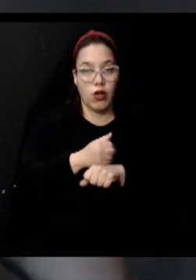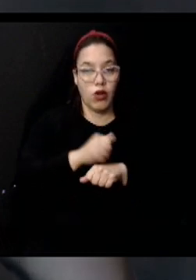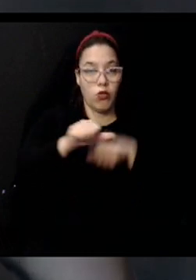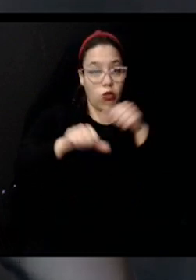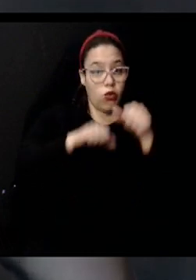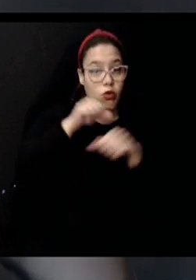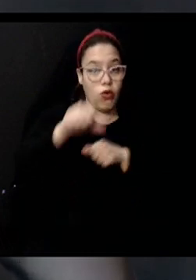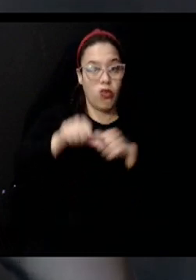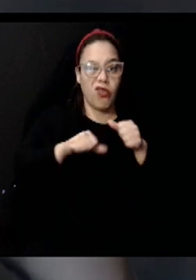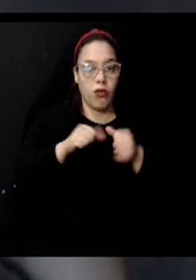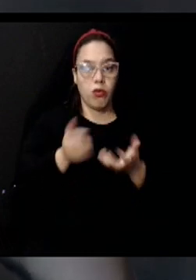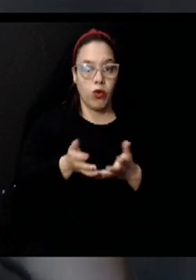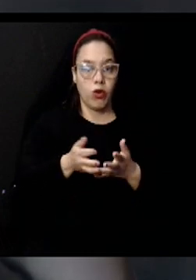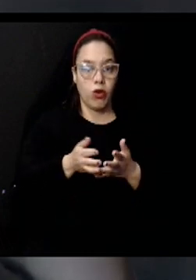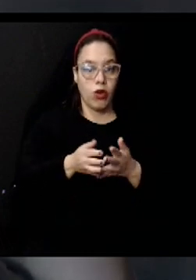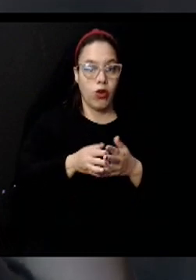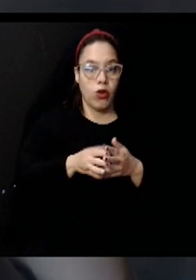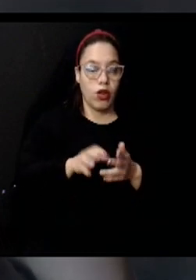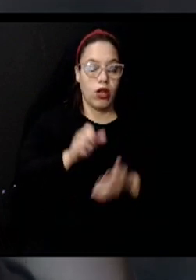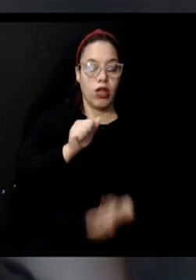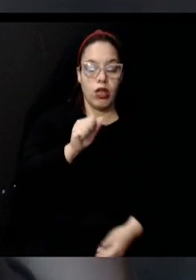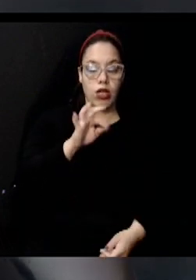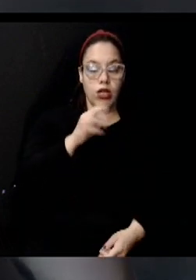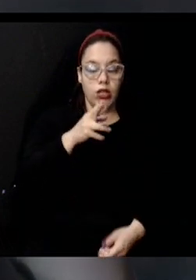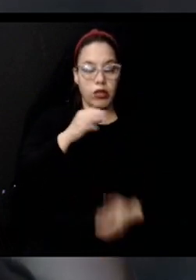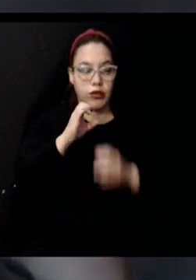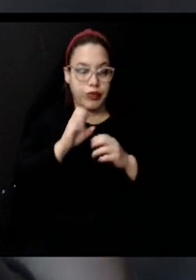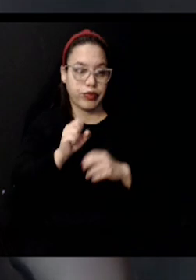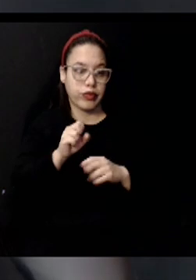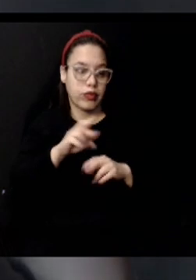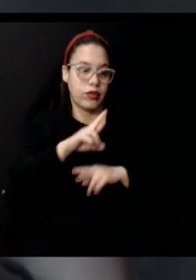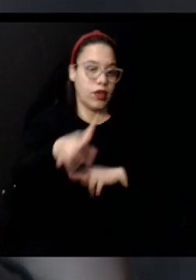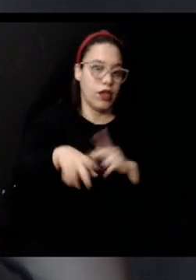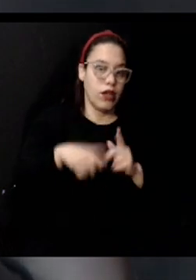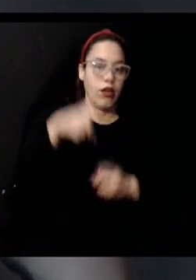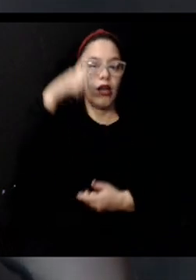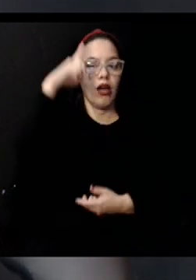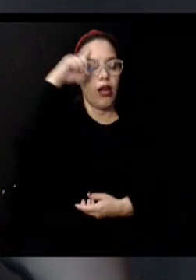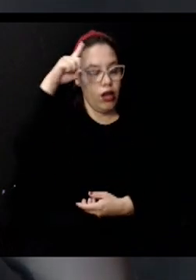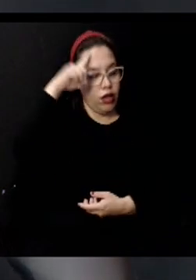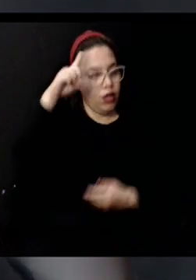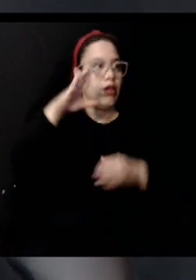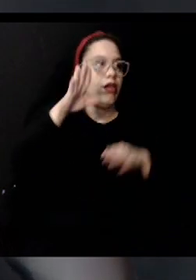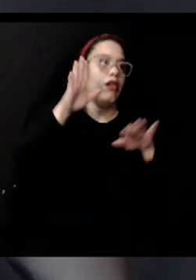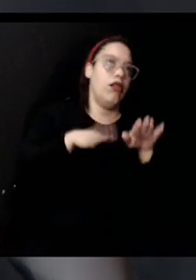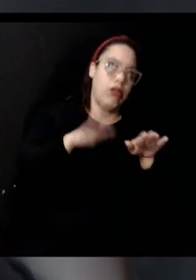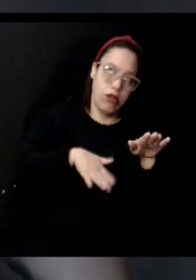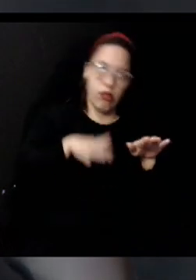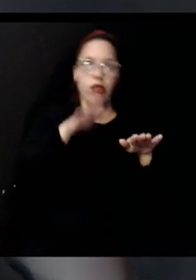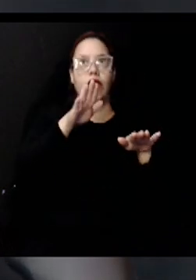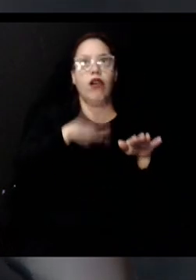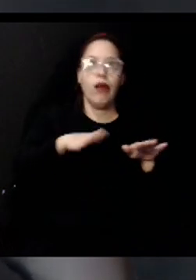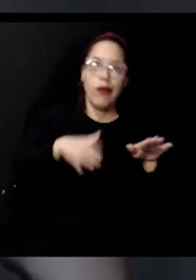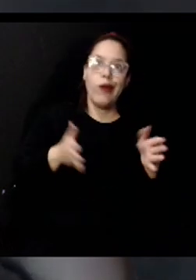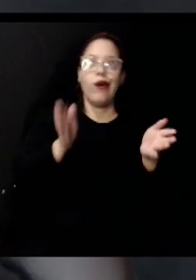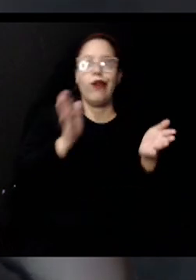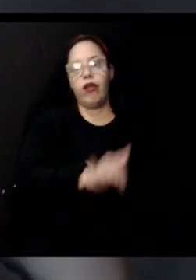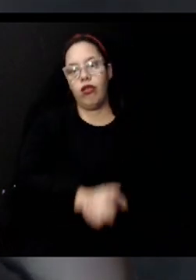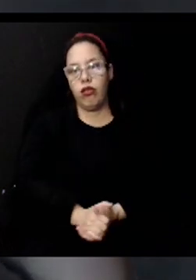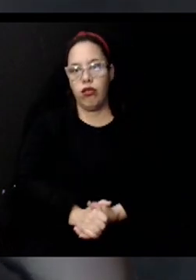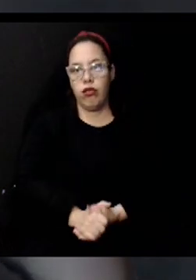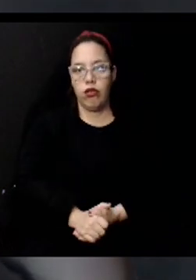a gente tem que tomar atitudes para não ficar: "Ai, todo dia eu pego Uhum. esse trânsito", entendeu? Mas você fazer com que isso